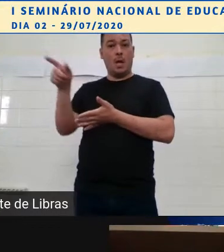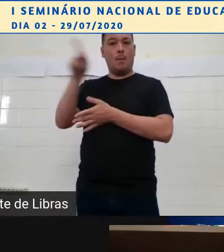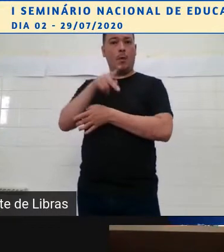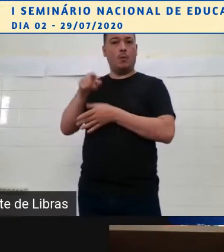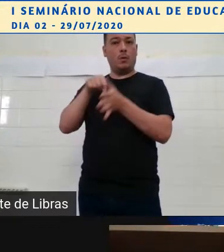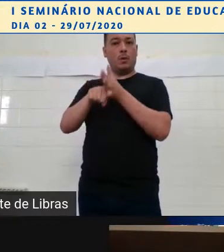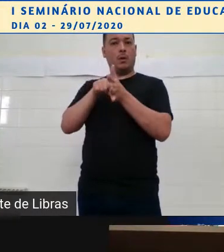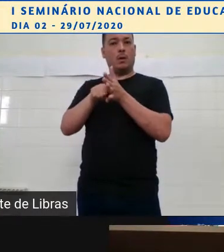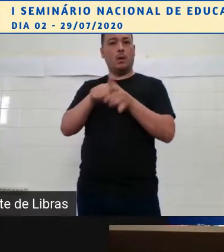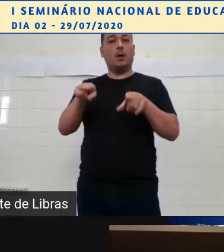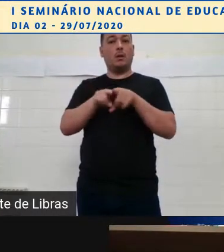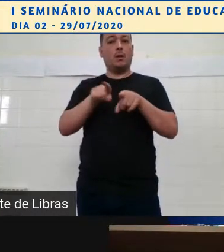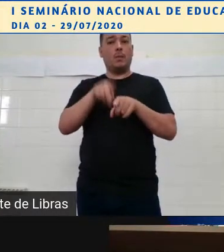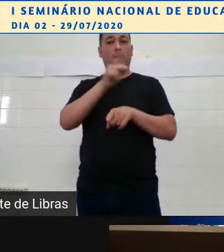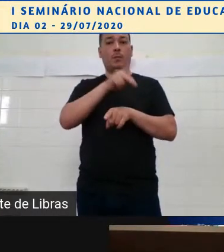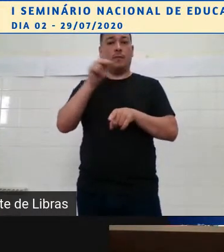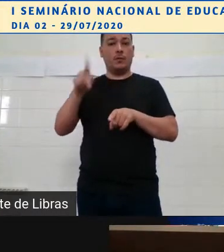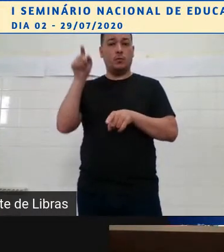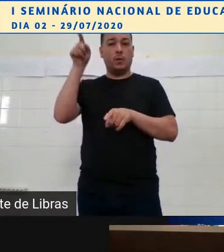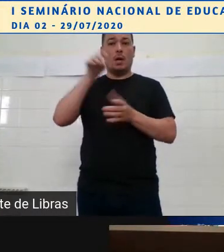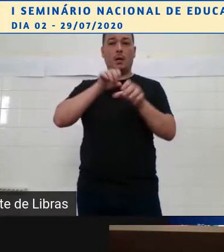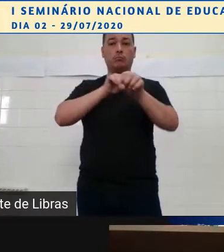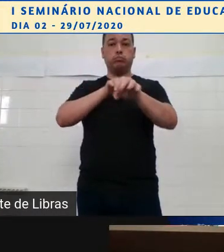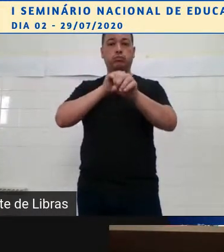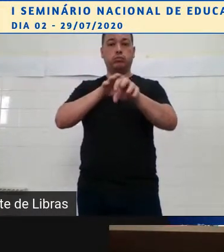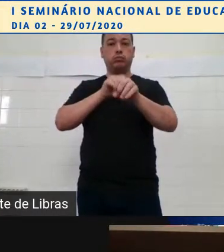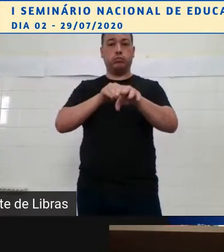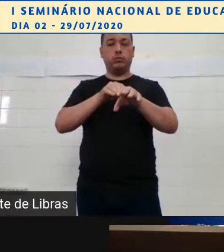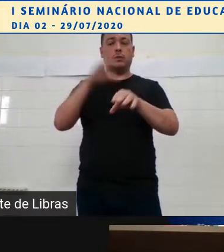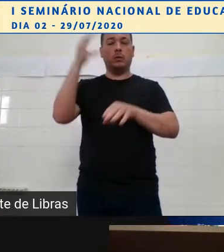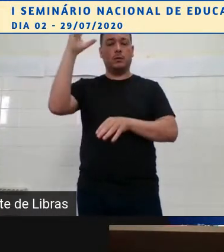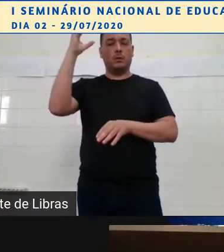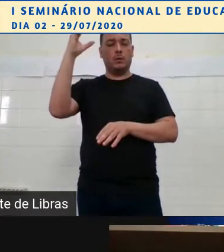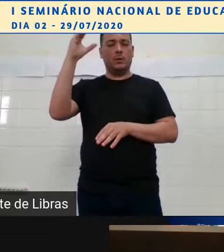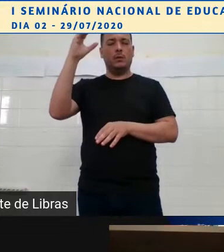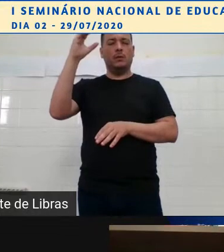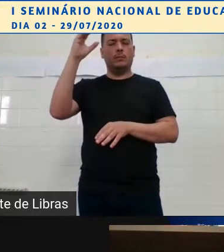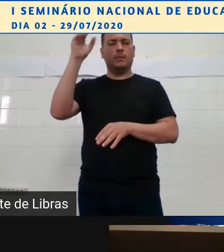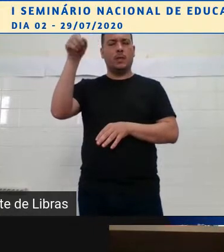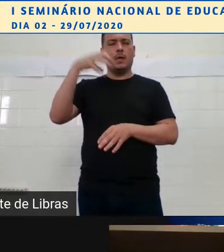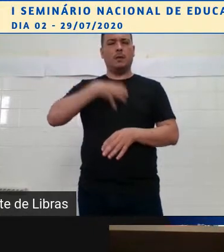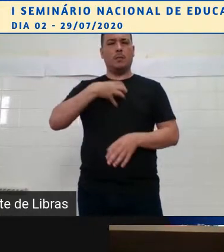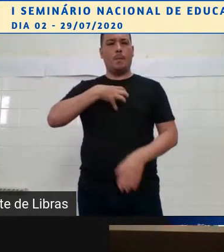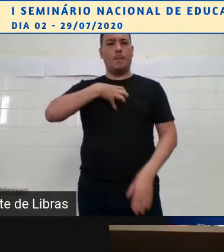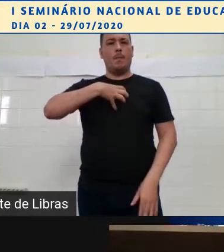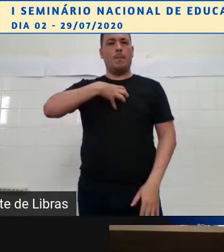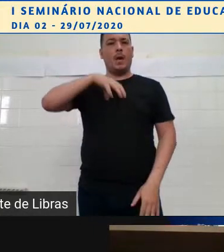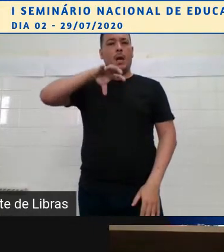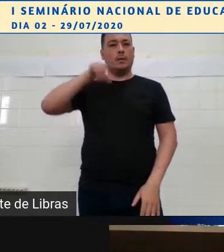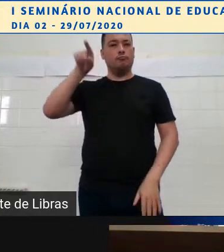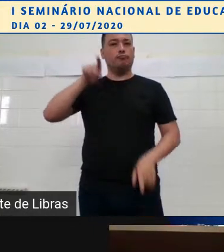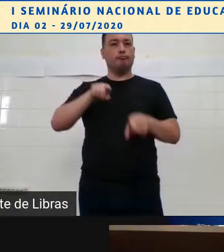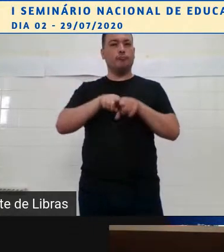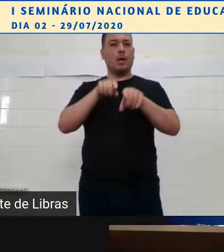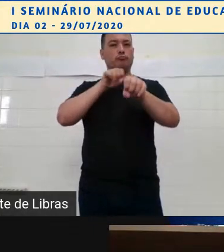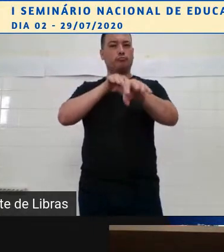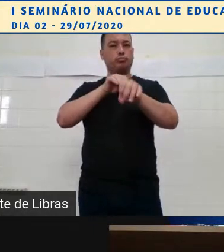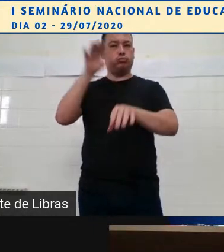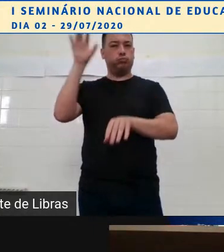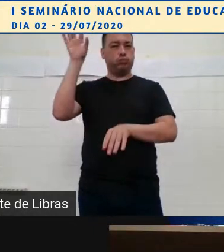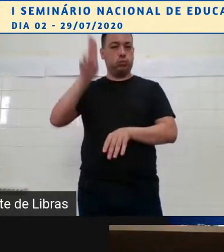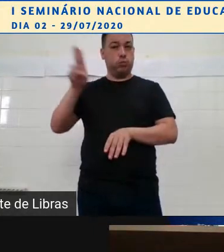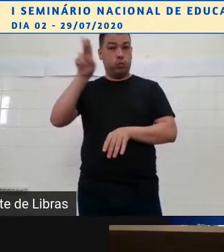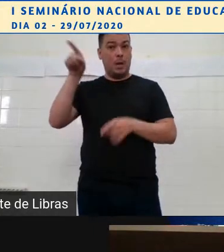e professora titular do Departamento de Ciências Humanas, do Campus 5, da Universidade do Estado da Bahia, onde, inclusive, coordenou